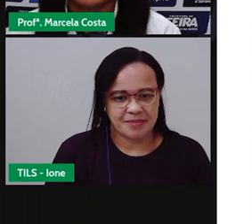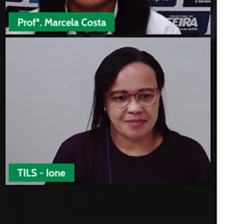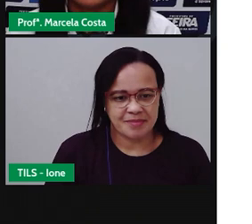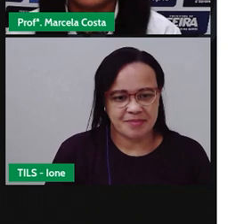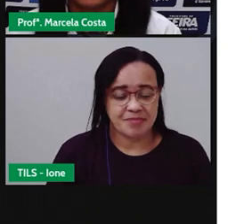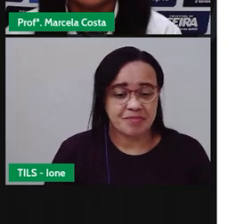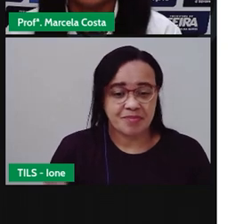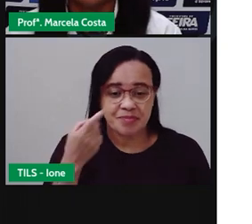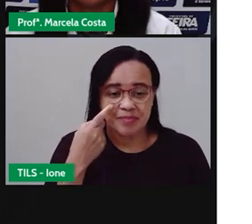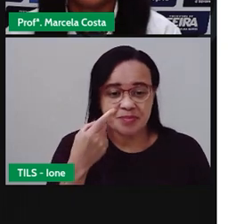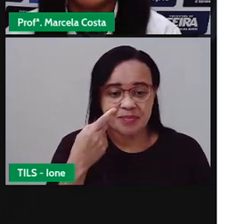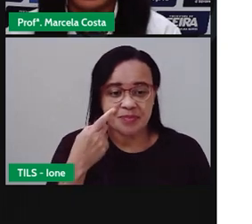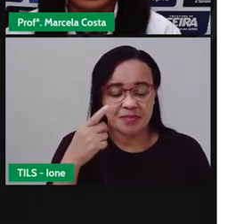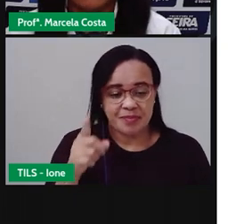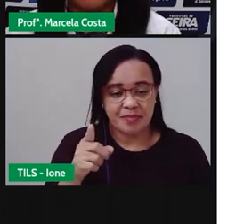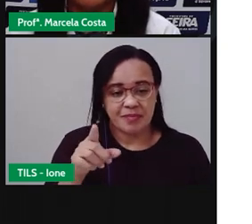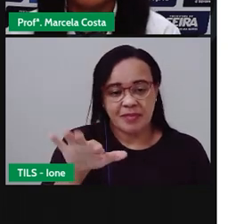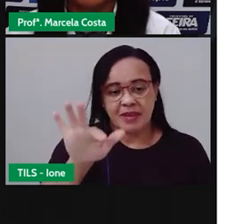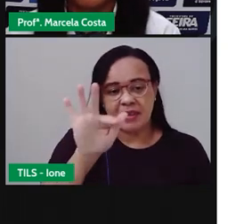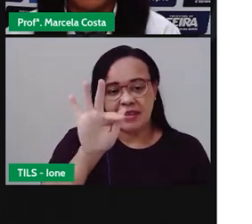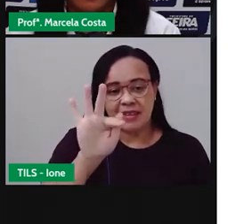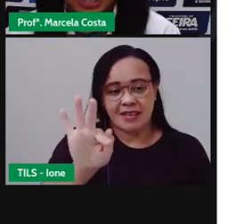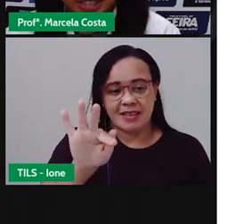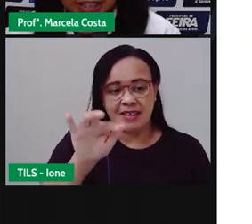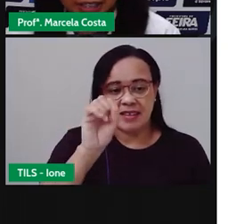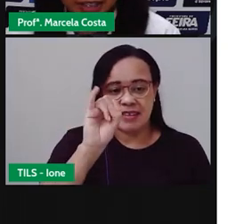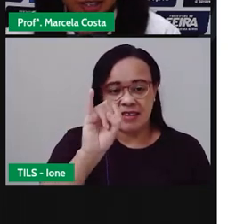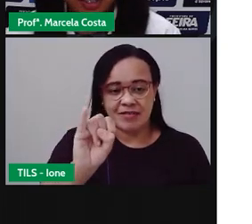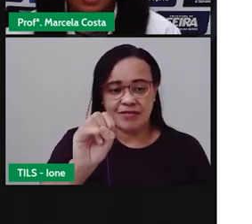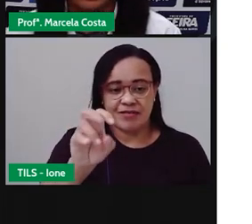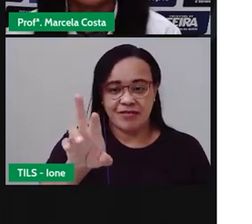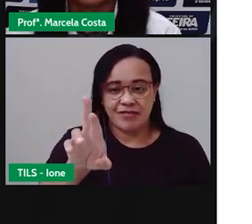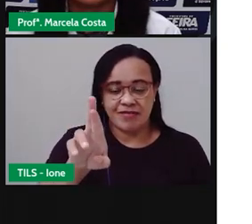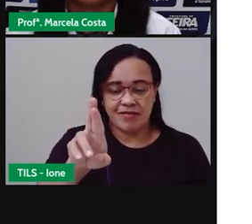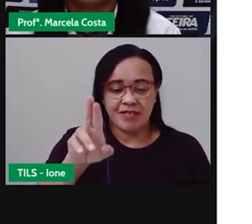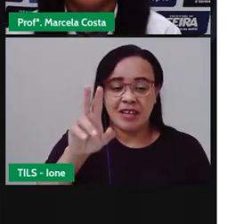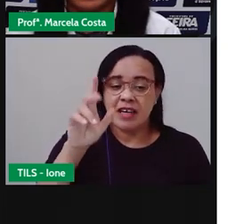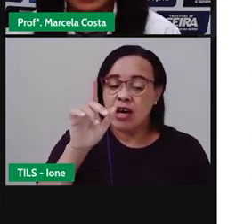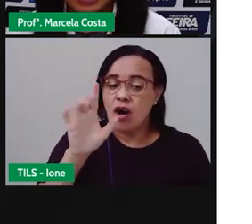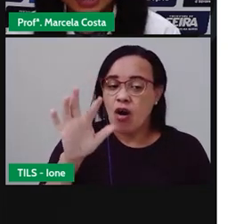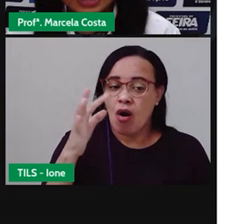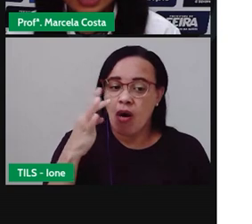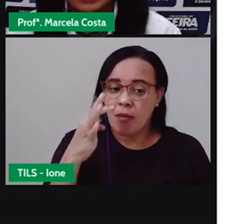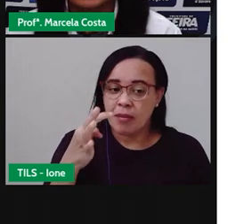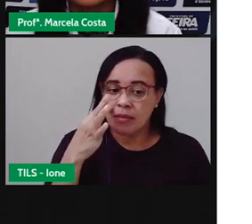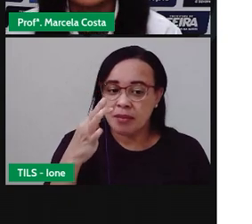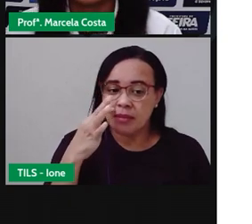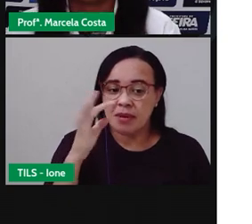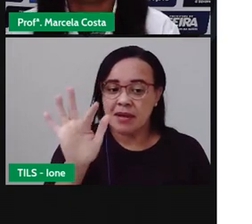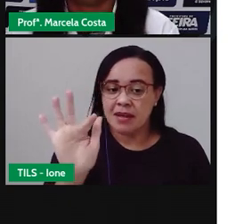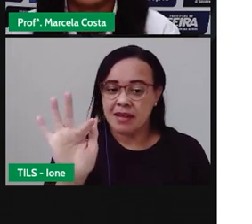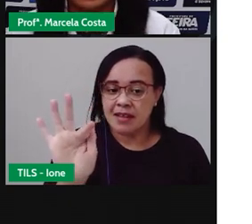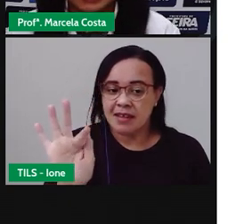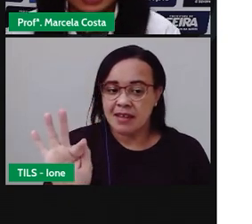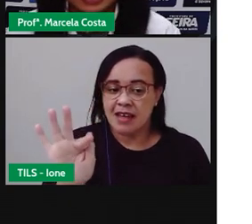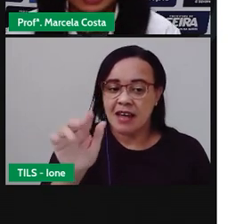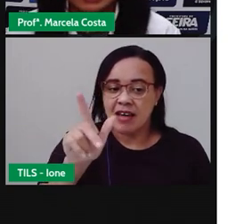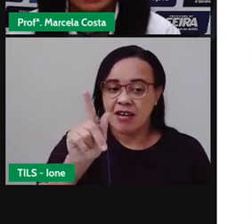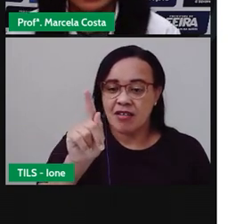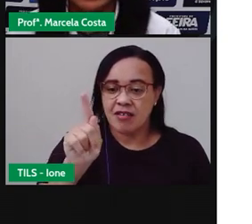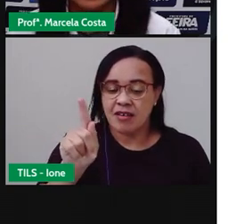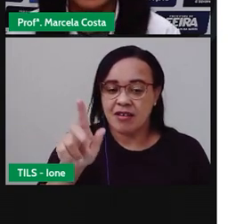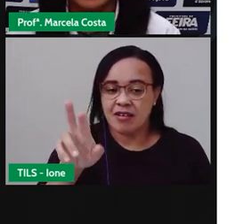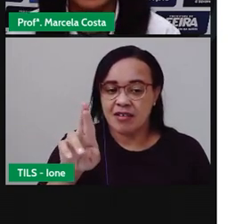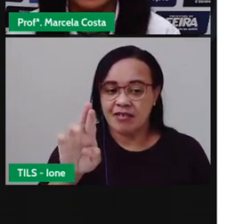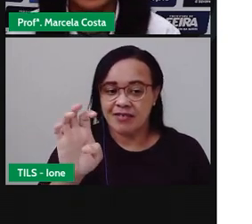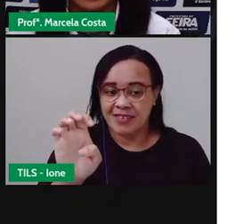e olha ali o Finn tigre dois tigres três Figure